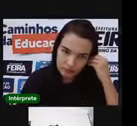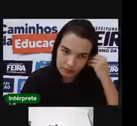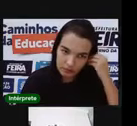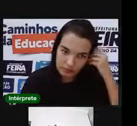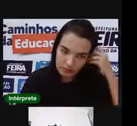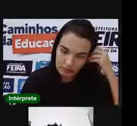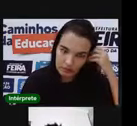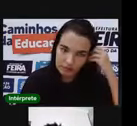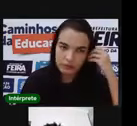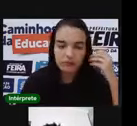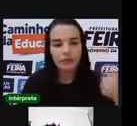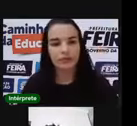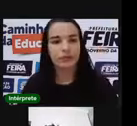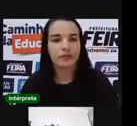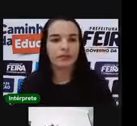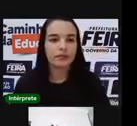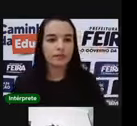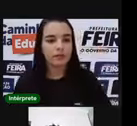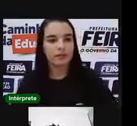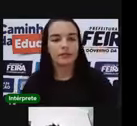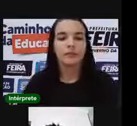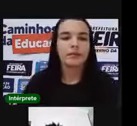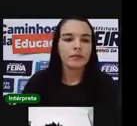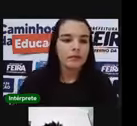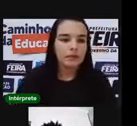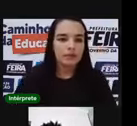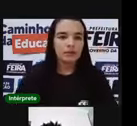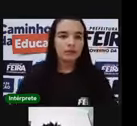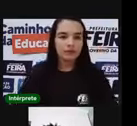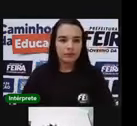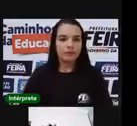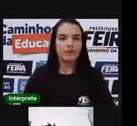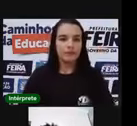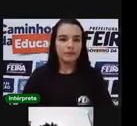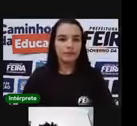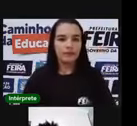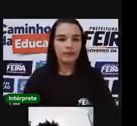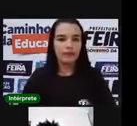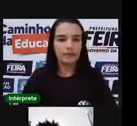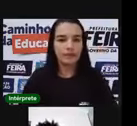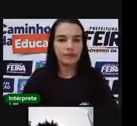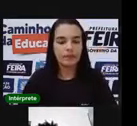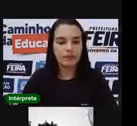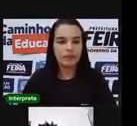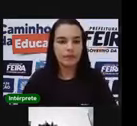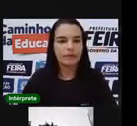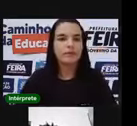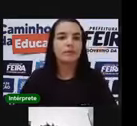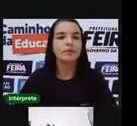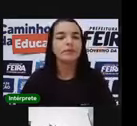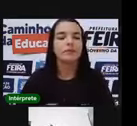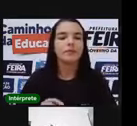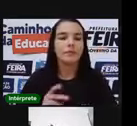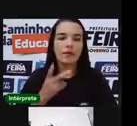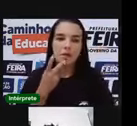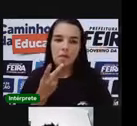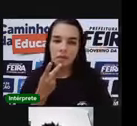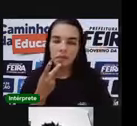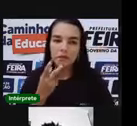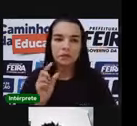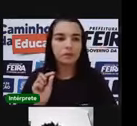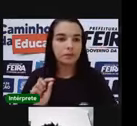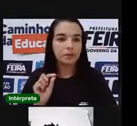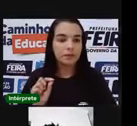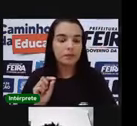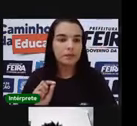porque também nós somos o diferente para o outro. Eu também sou diferente do outro, né? A professora